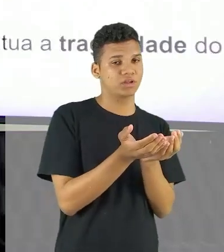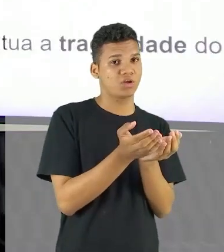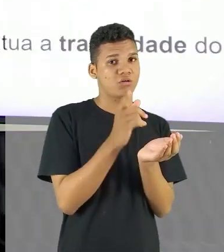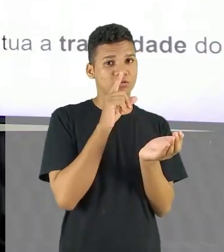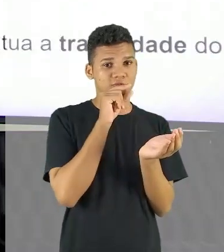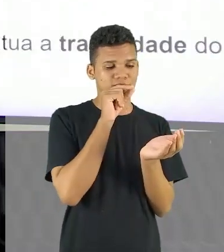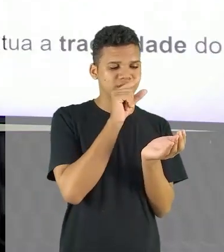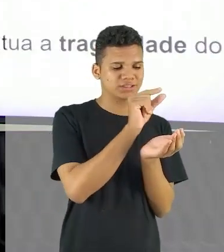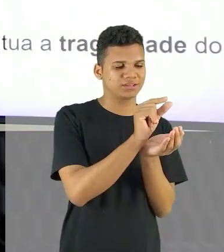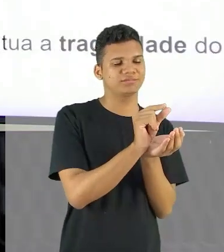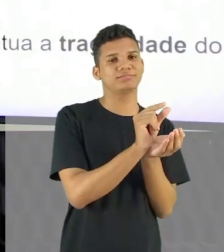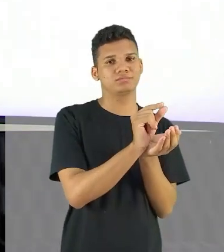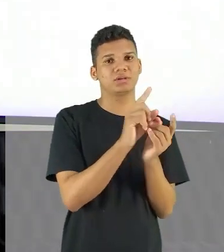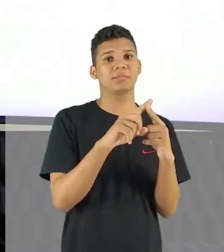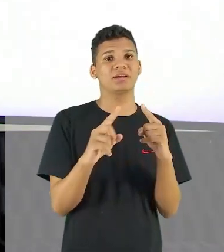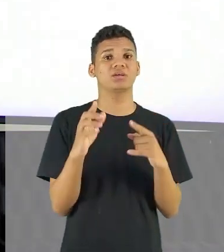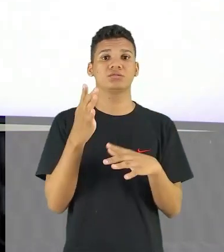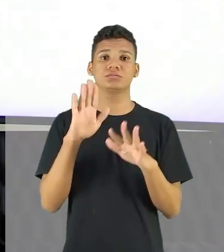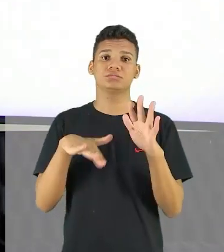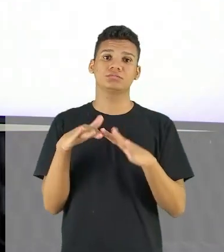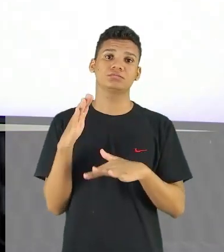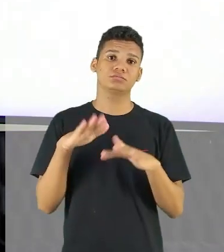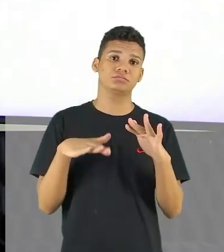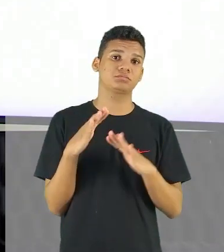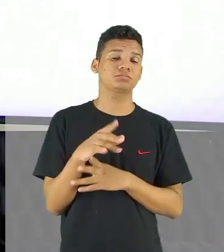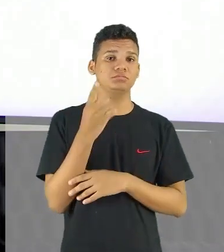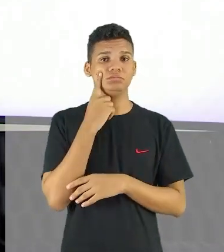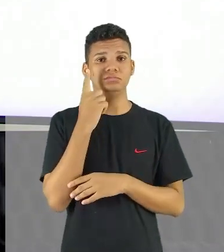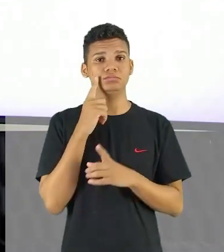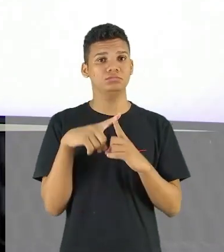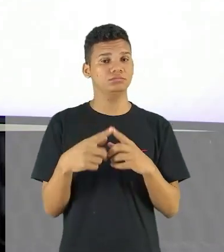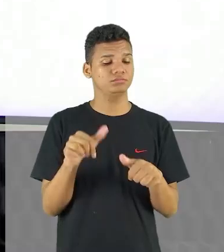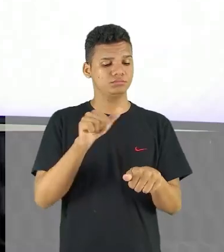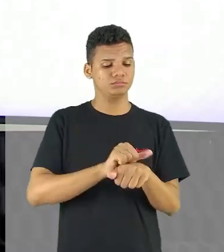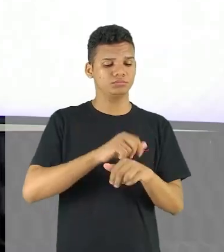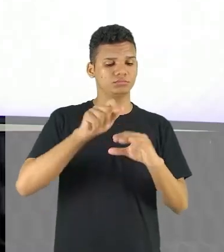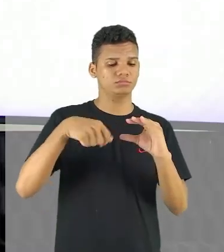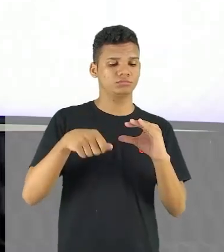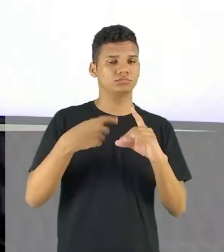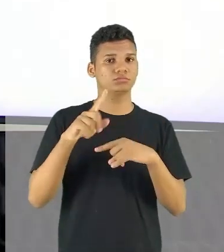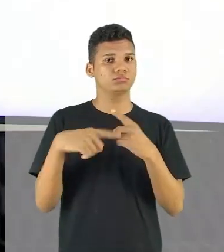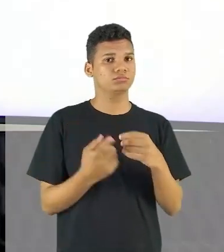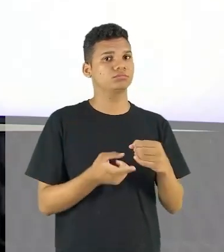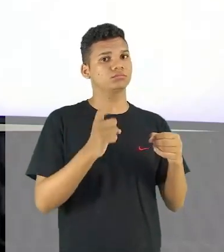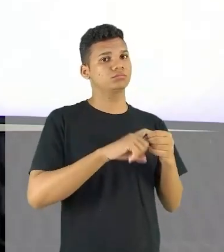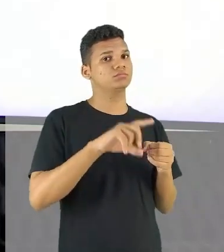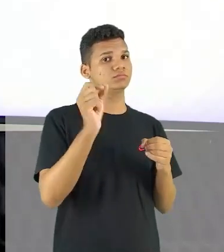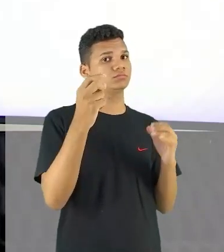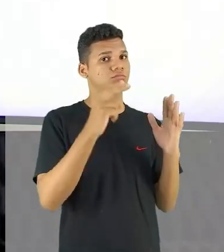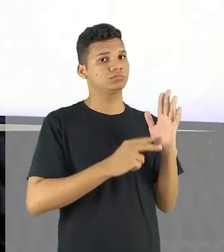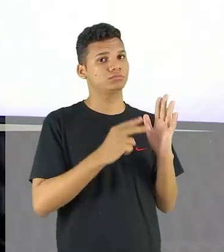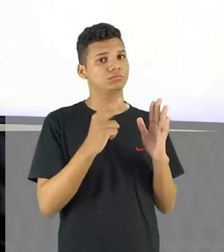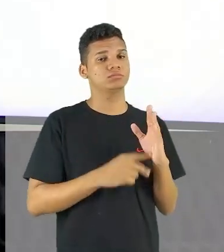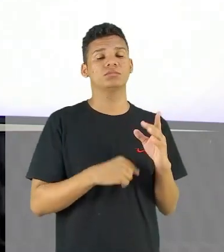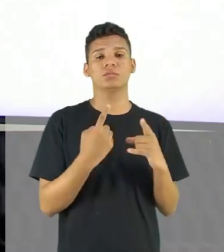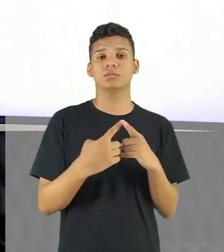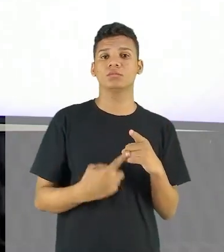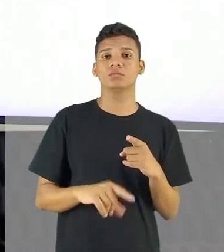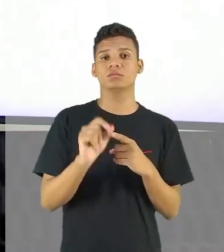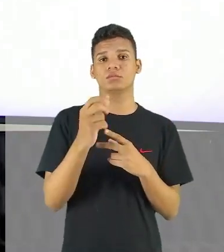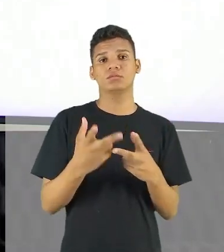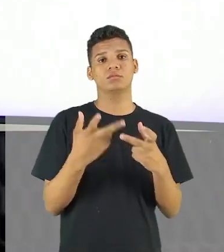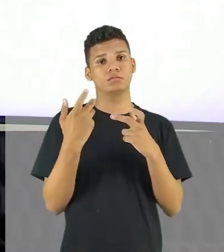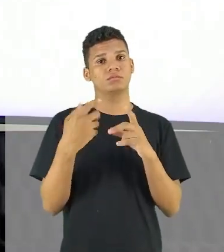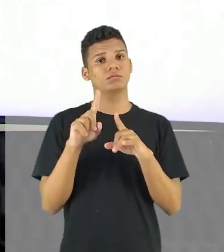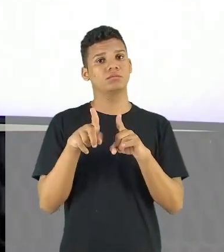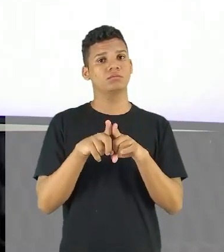bom? Qualquer dúvida, faz uma pausa no vídeo, volta na parte que eu estou fazendo a leitura, para você